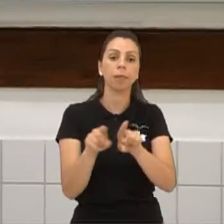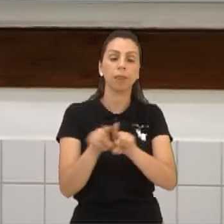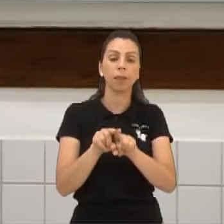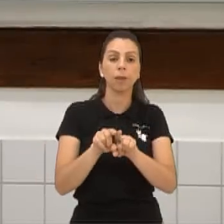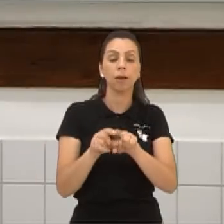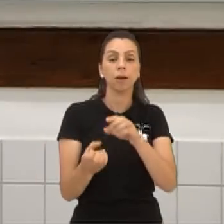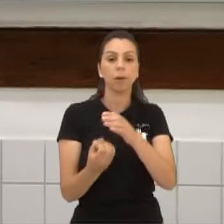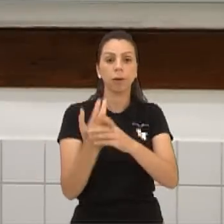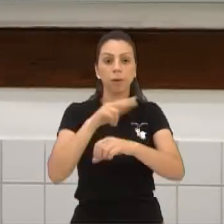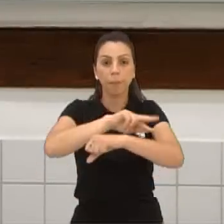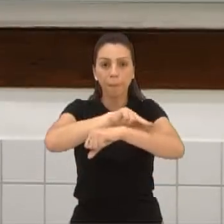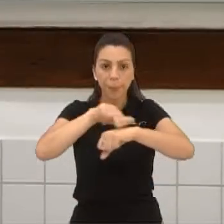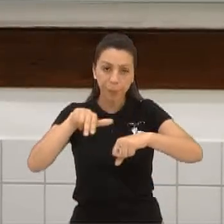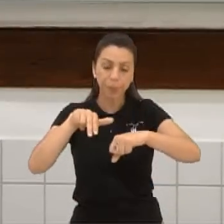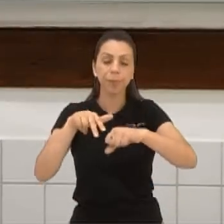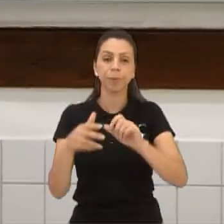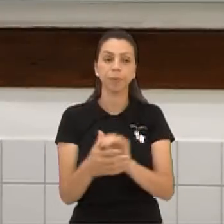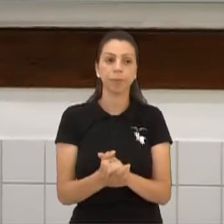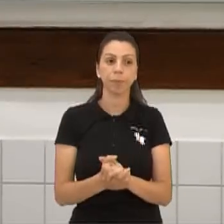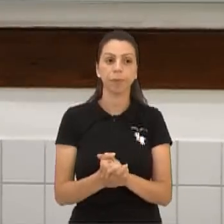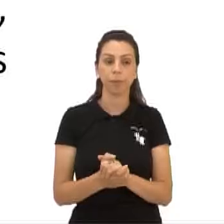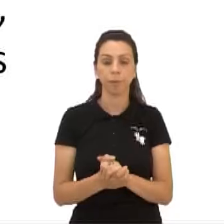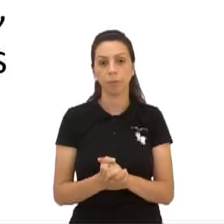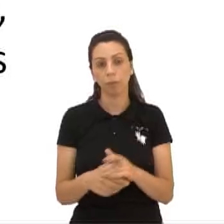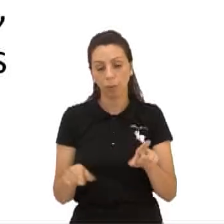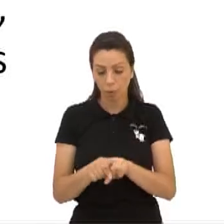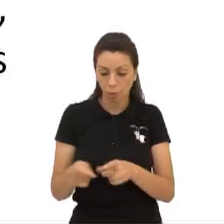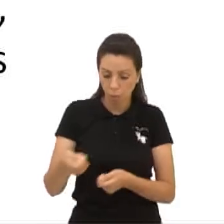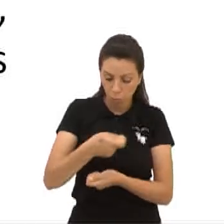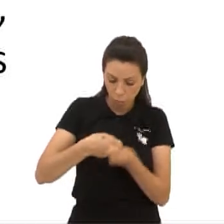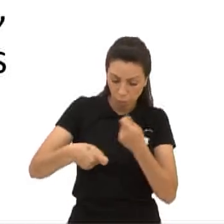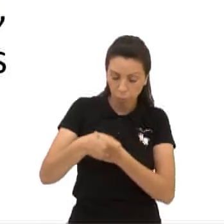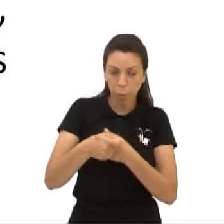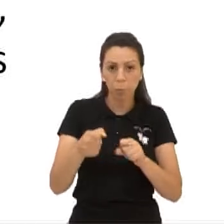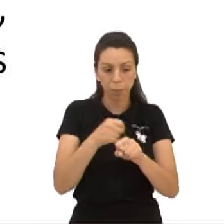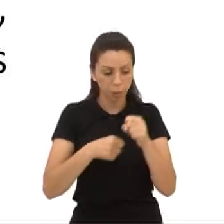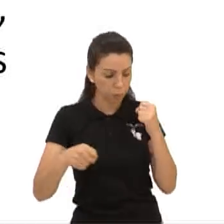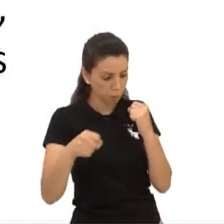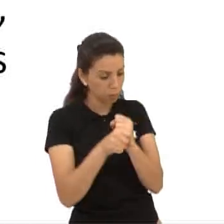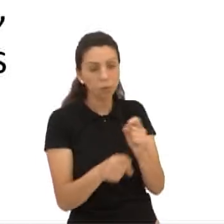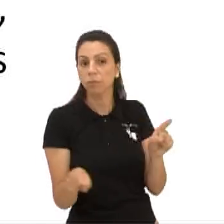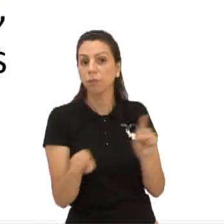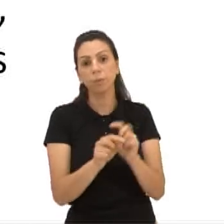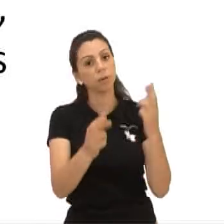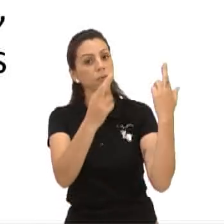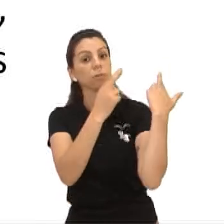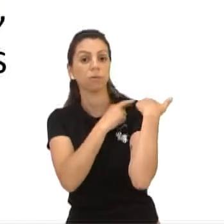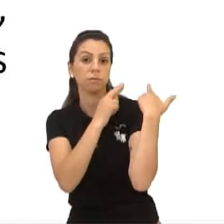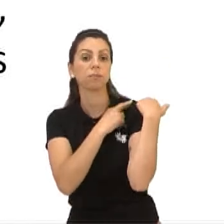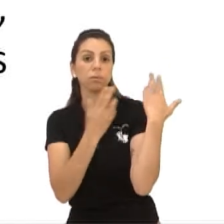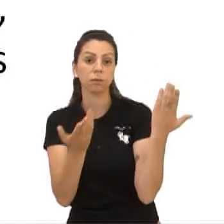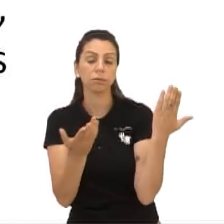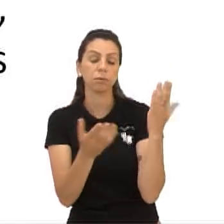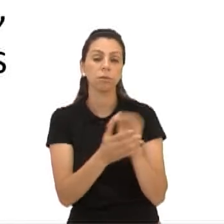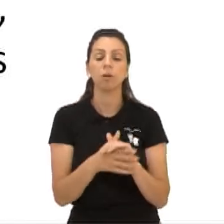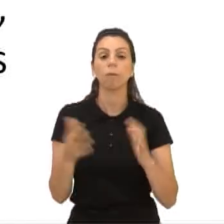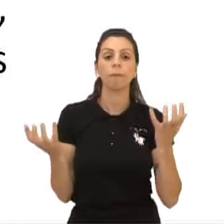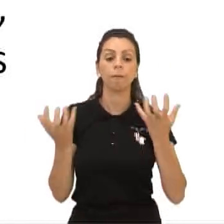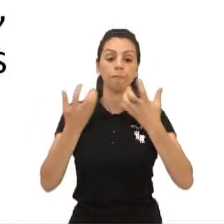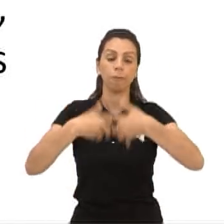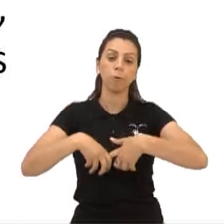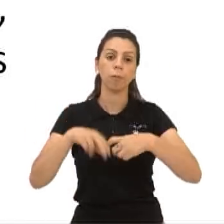de biodiversidade. A forma econômica e social, isso também compete a nós. Não é só a nossa